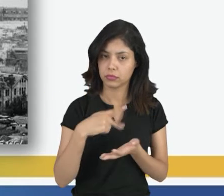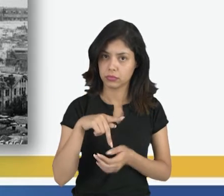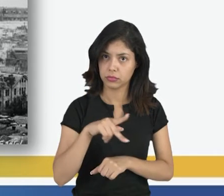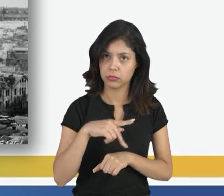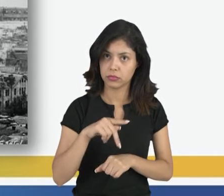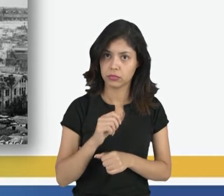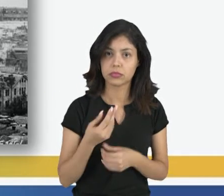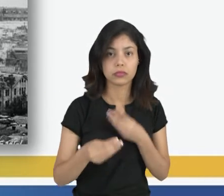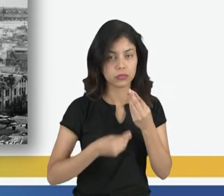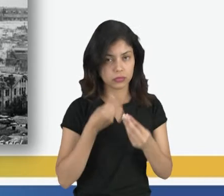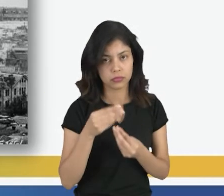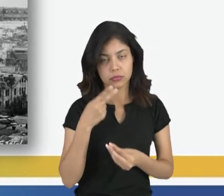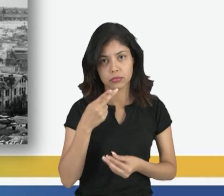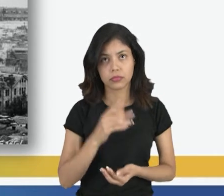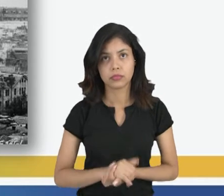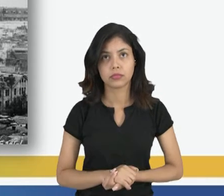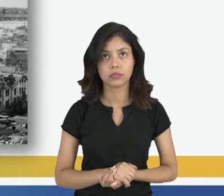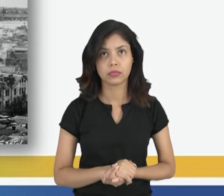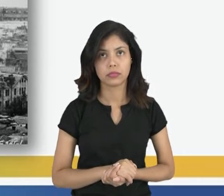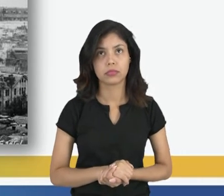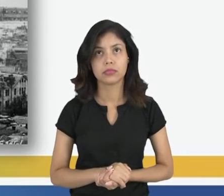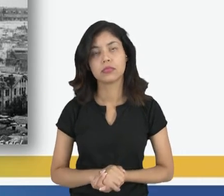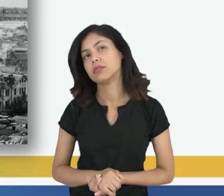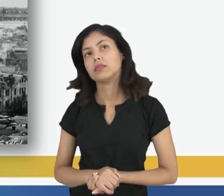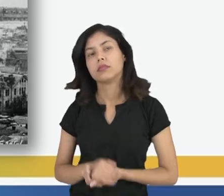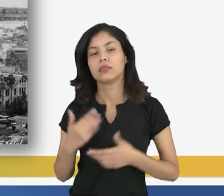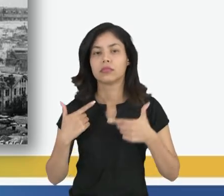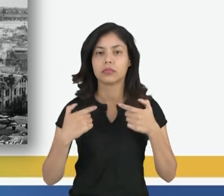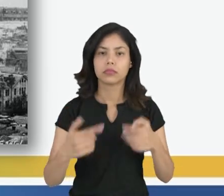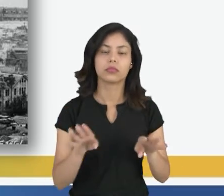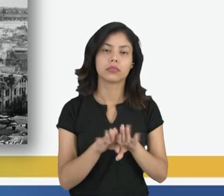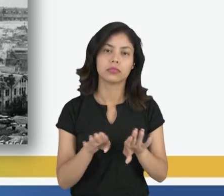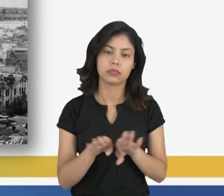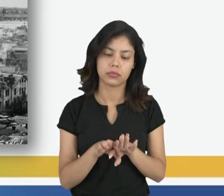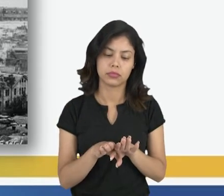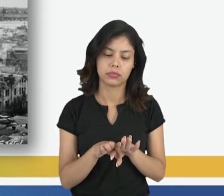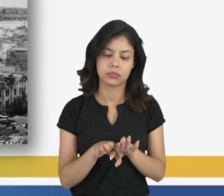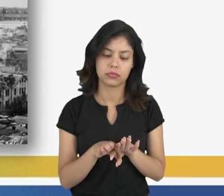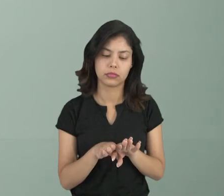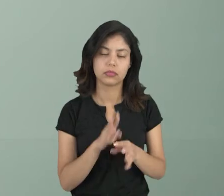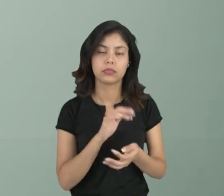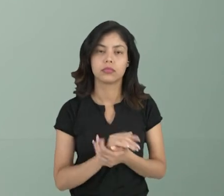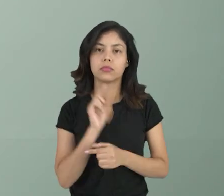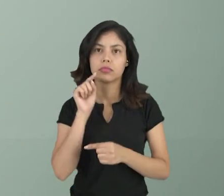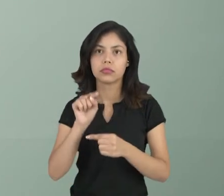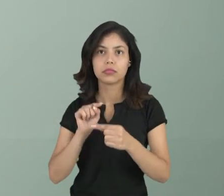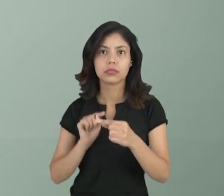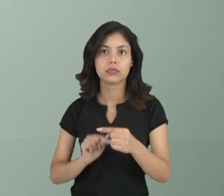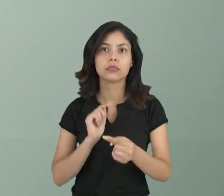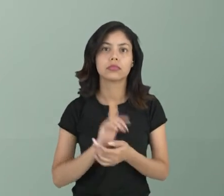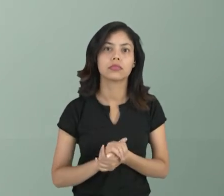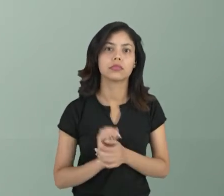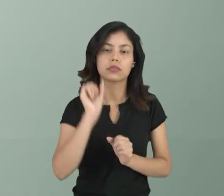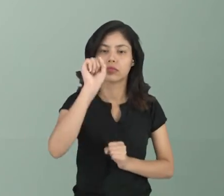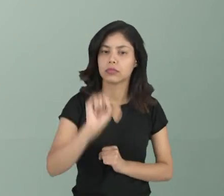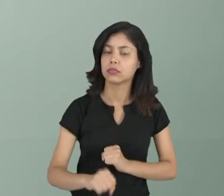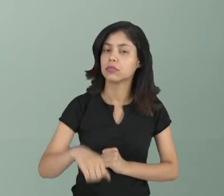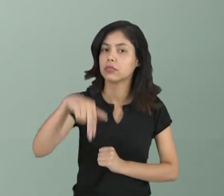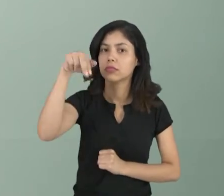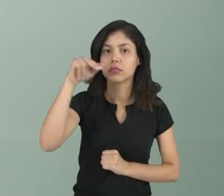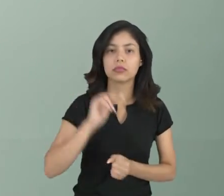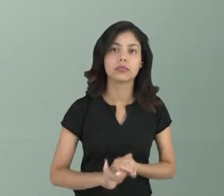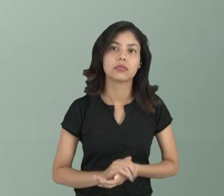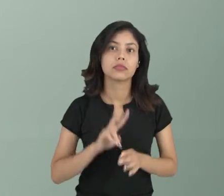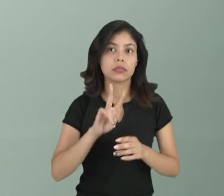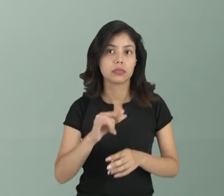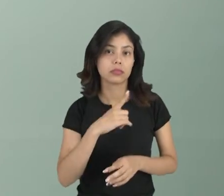dito, né? E assim como a Guerra do Vietnã também, né, que a gente tem a divisão do Vietnã do Sul e do Norte,